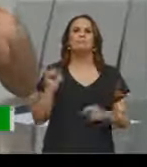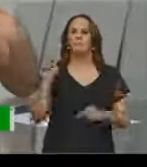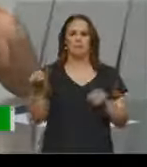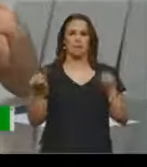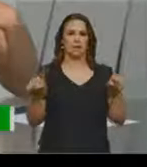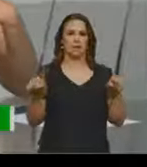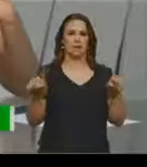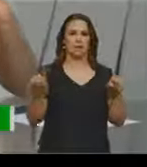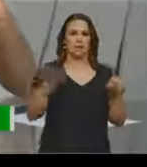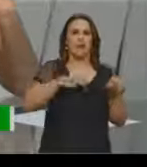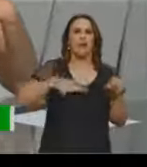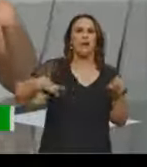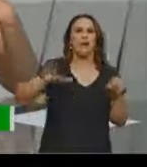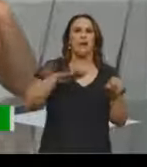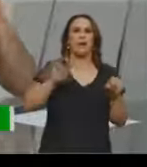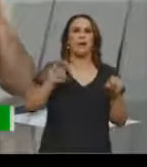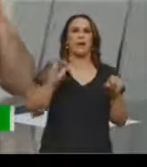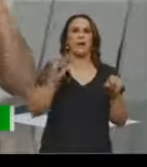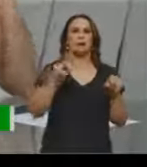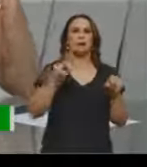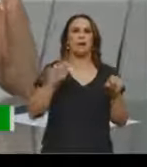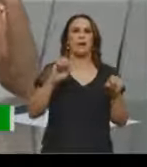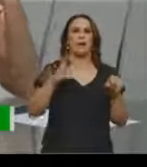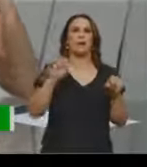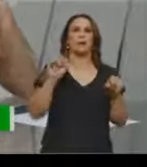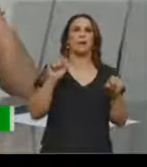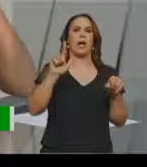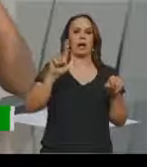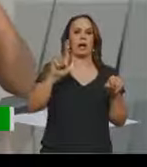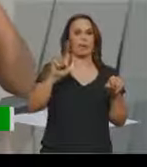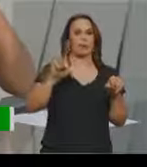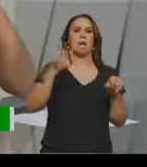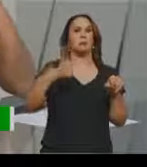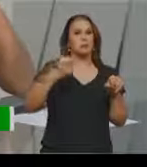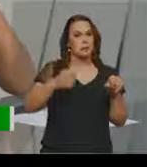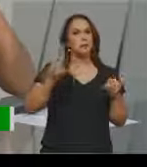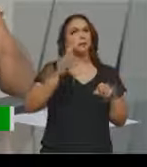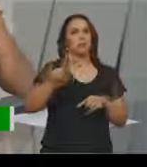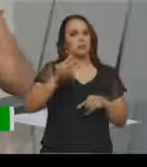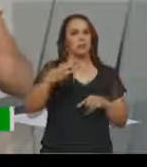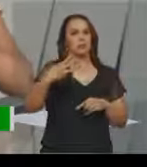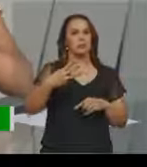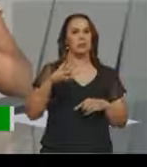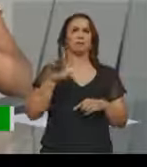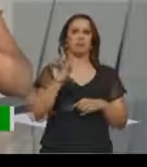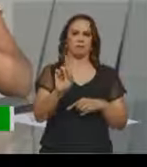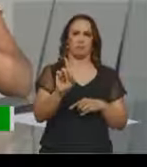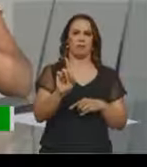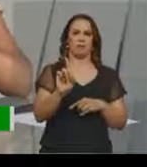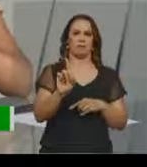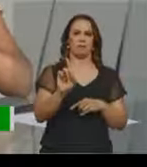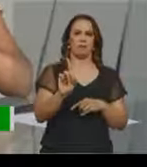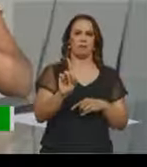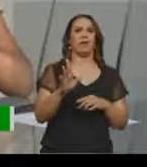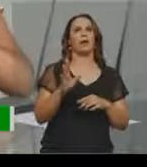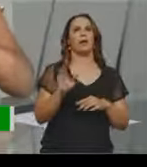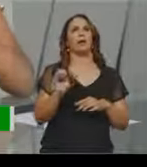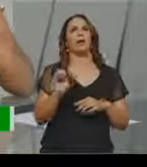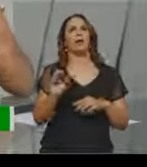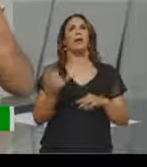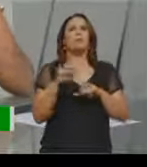de um recurso 3D ou de algum conhecimento ali para poder entender as posições dessas